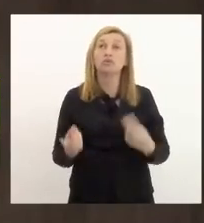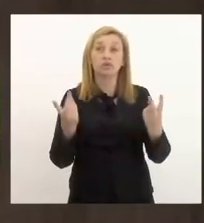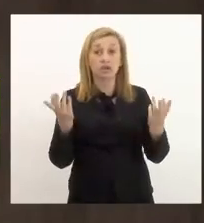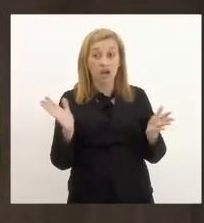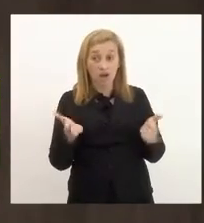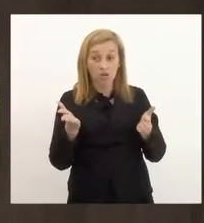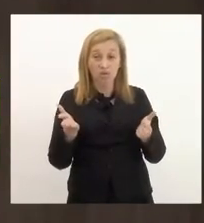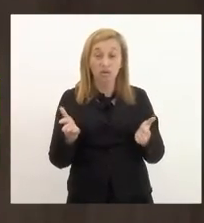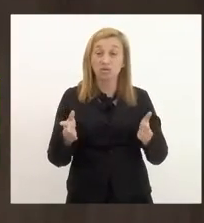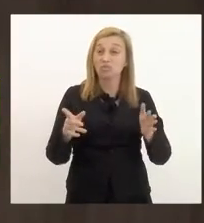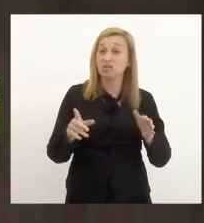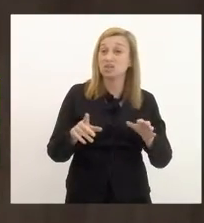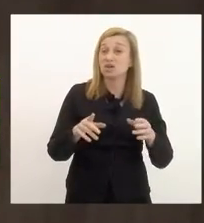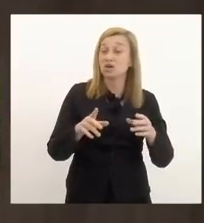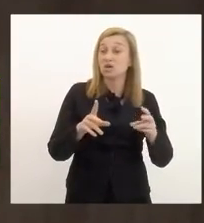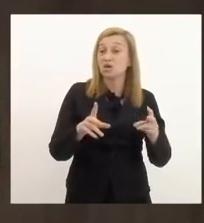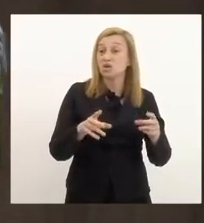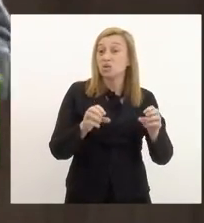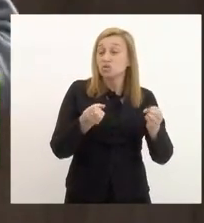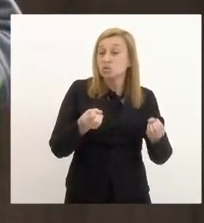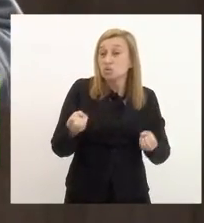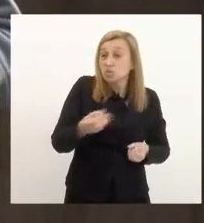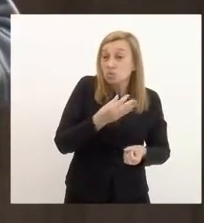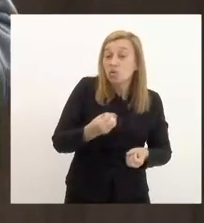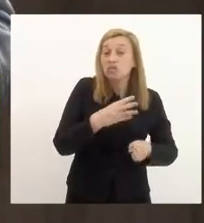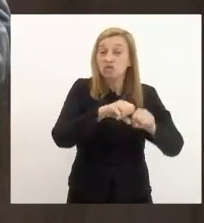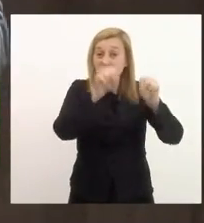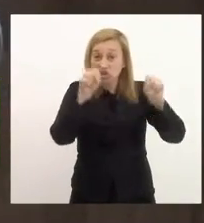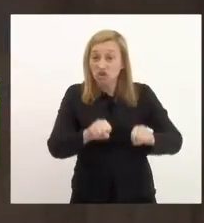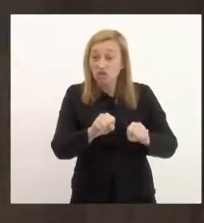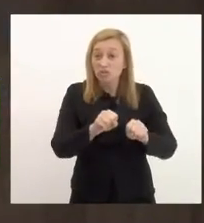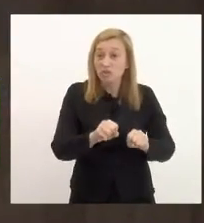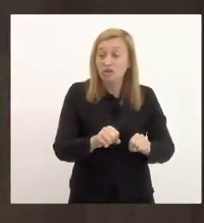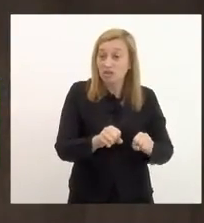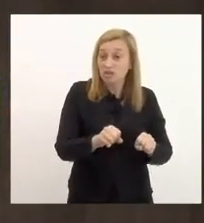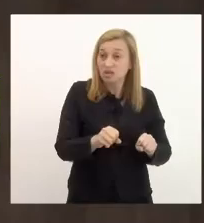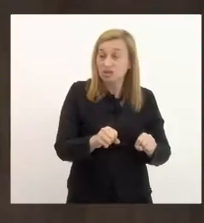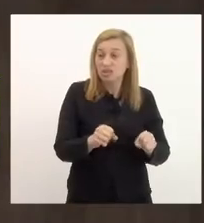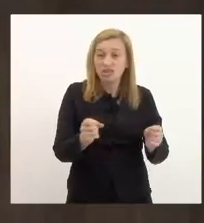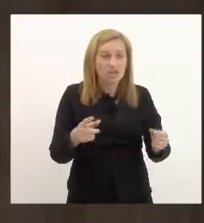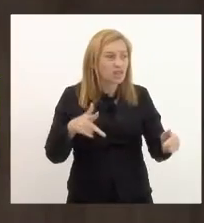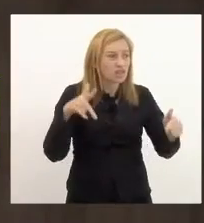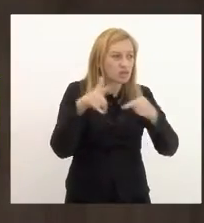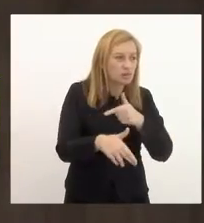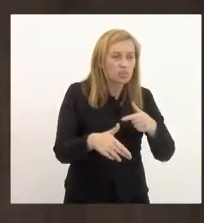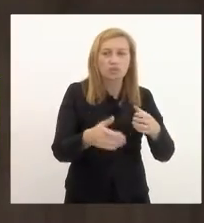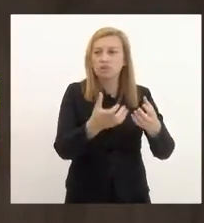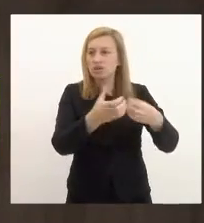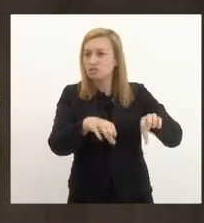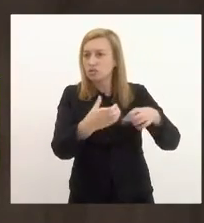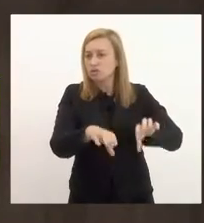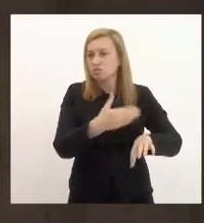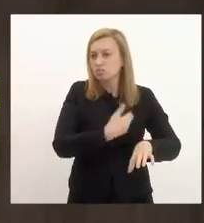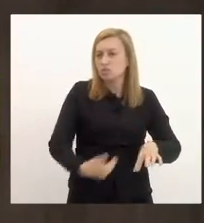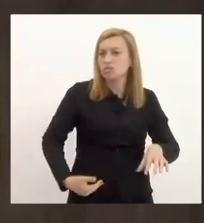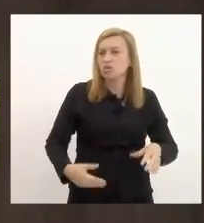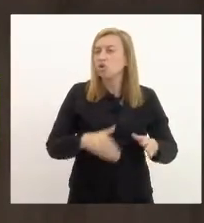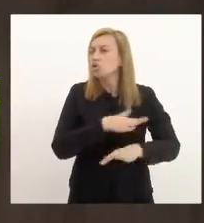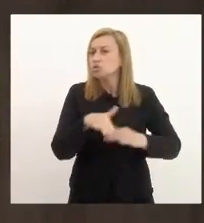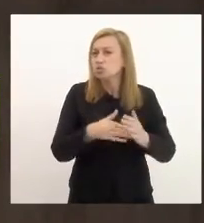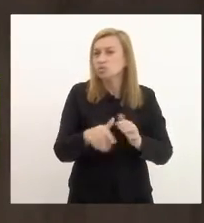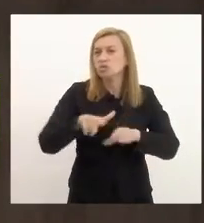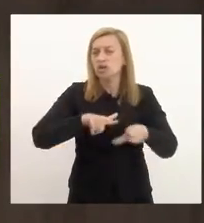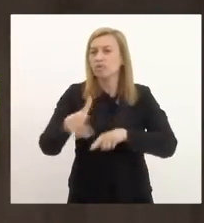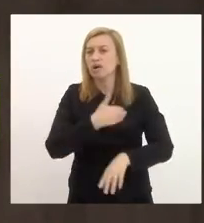cenário e com esse regime colocado com a impossibilidade de fazer concurso público vai colocar todo